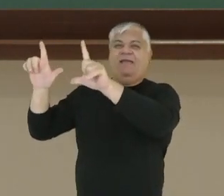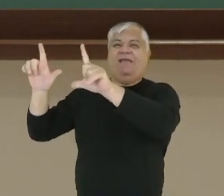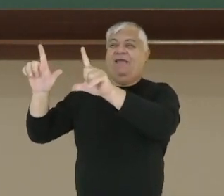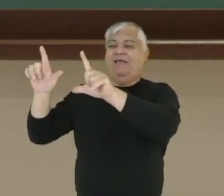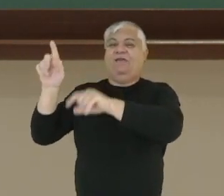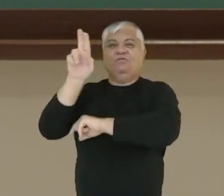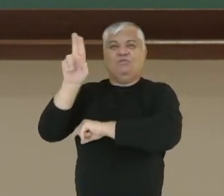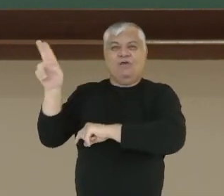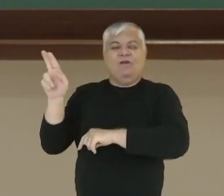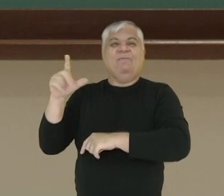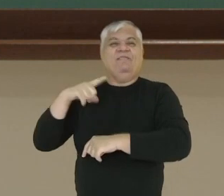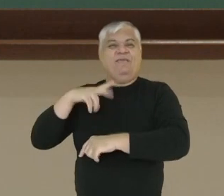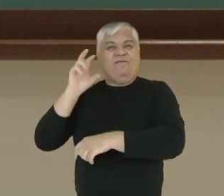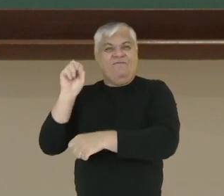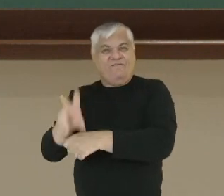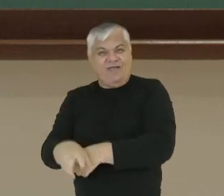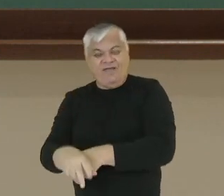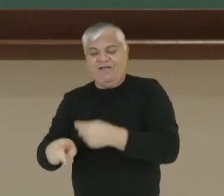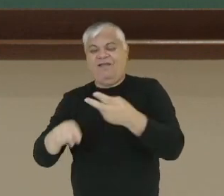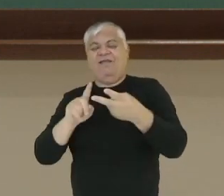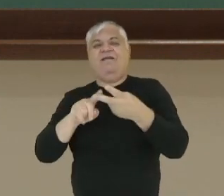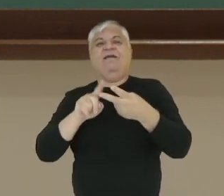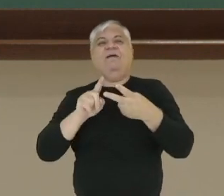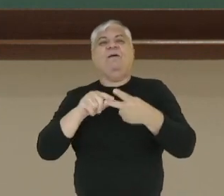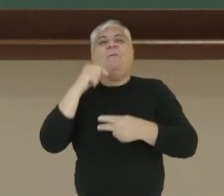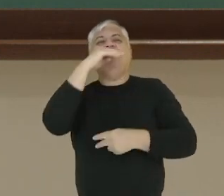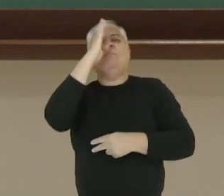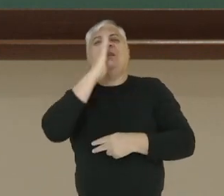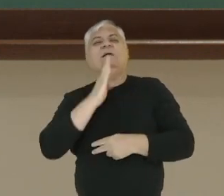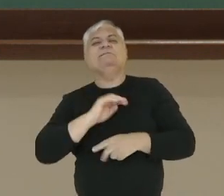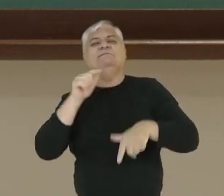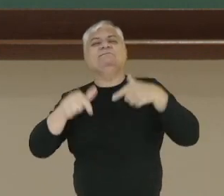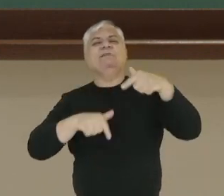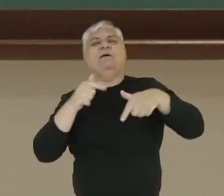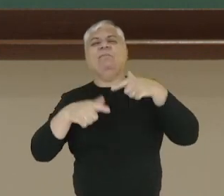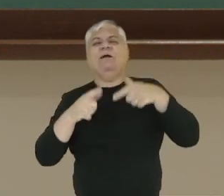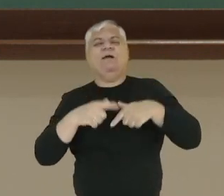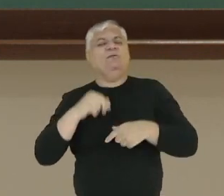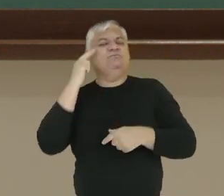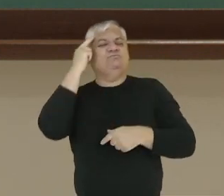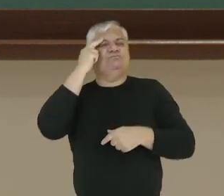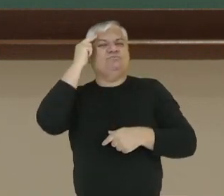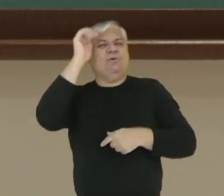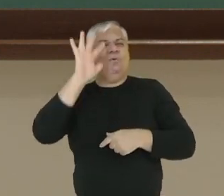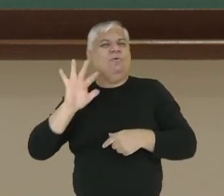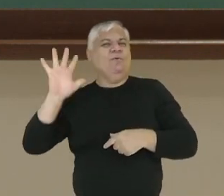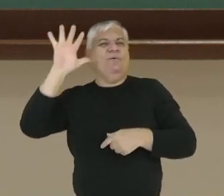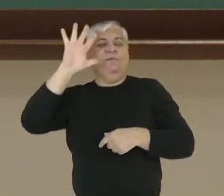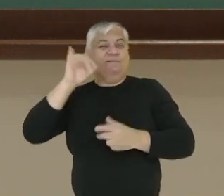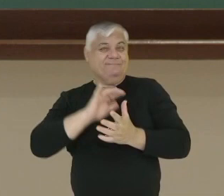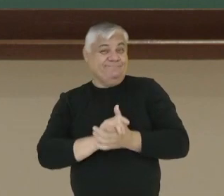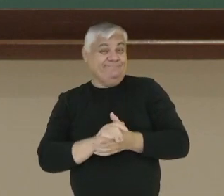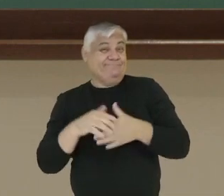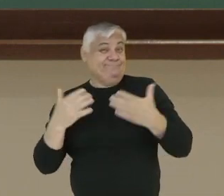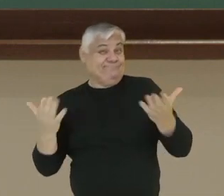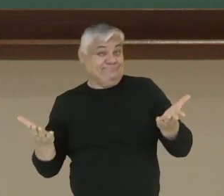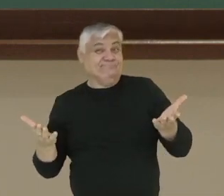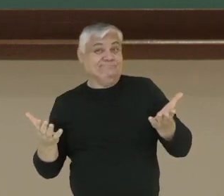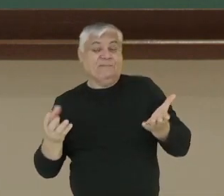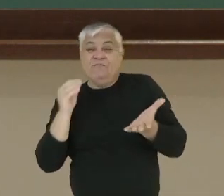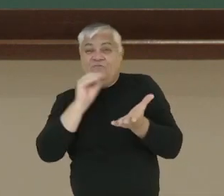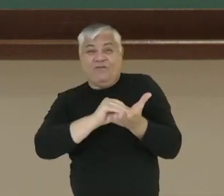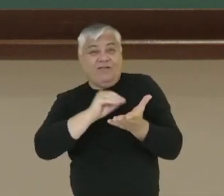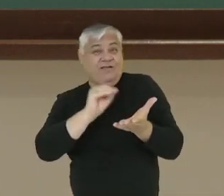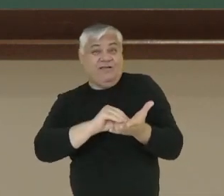que diz ali o emprego no Brasil é uma miragem, quer dizer que ele não existe, ou existe muito pouco, é escasso, e aí